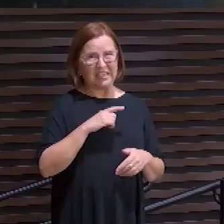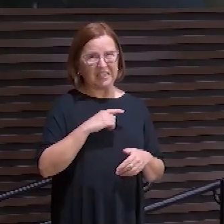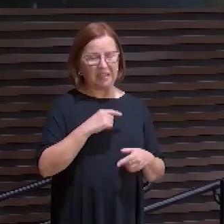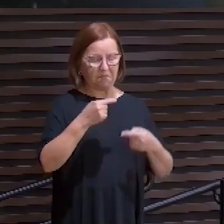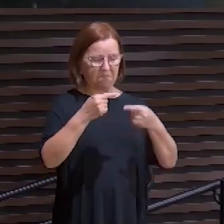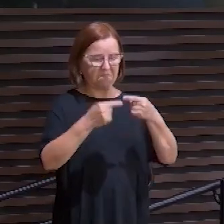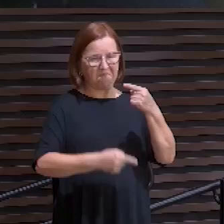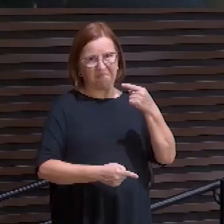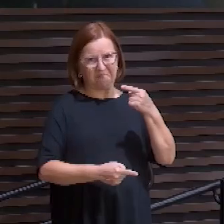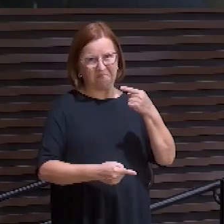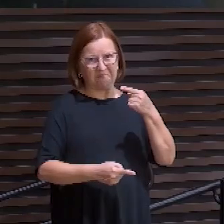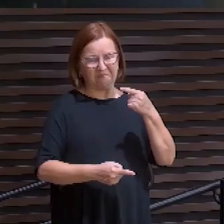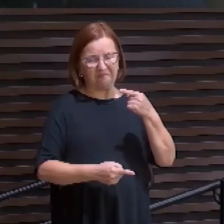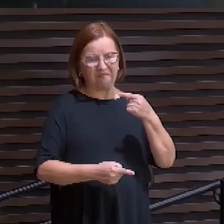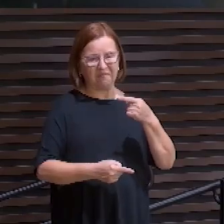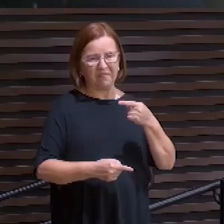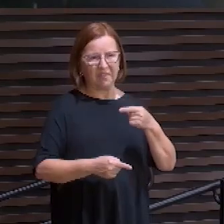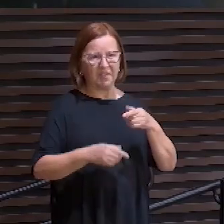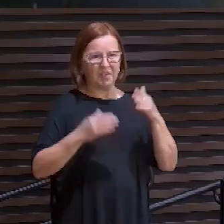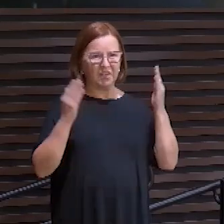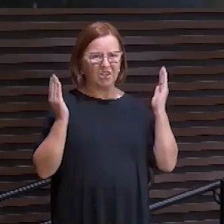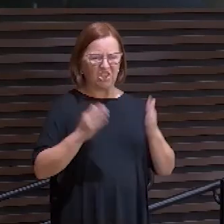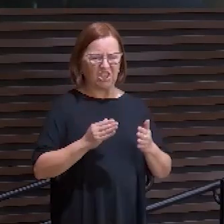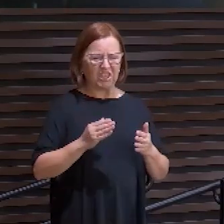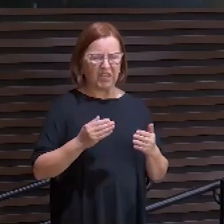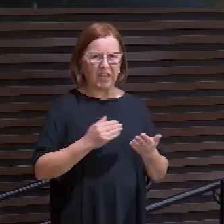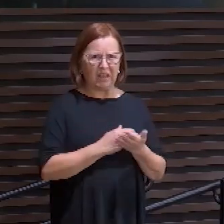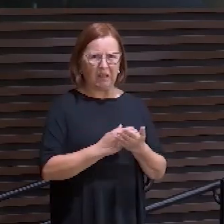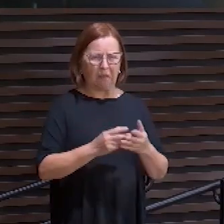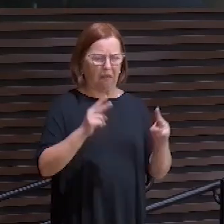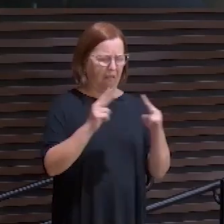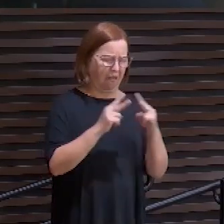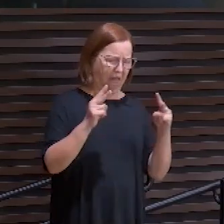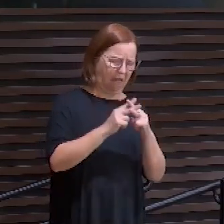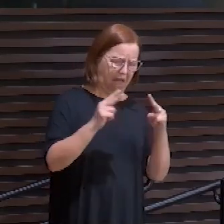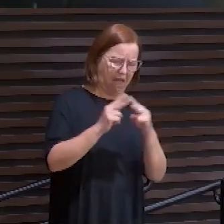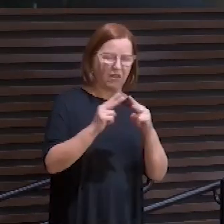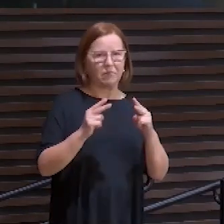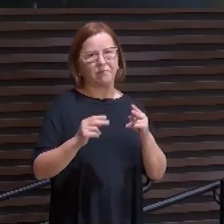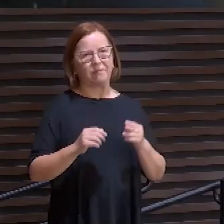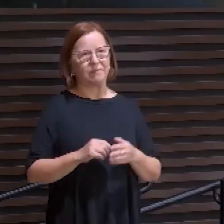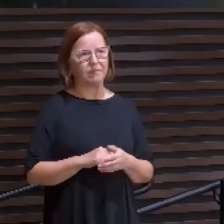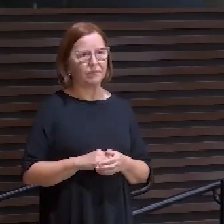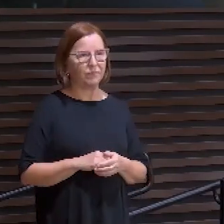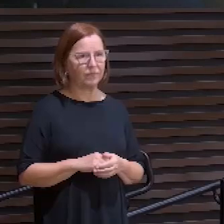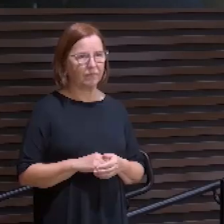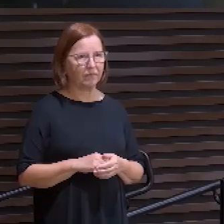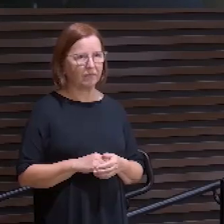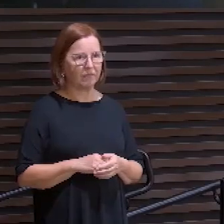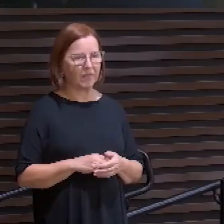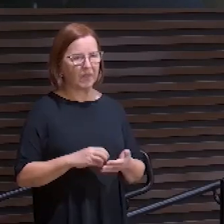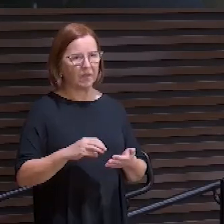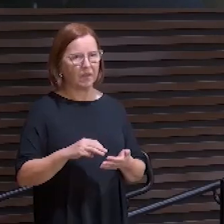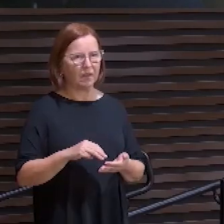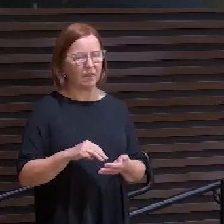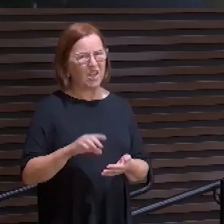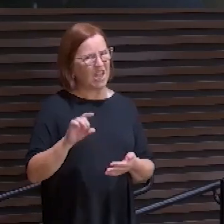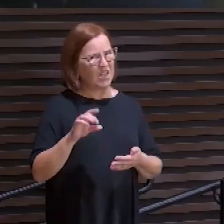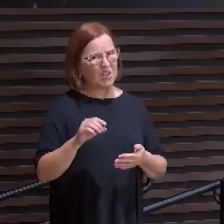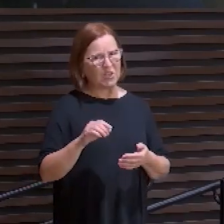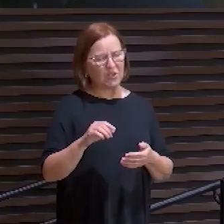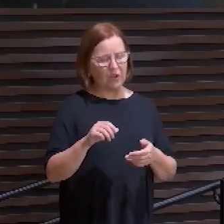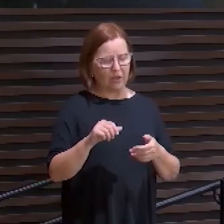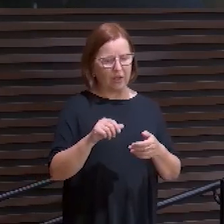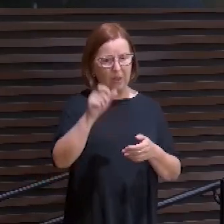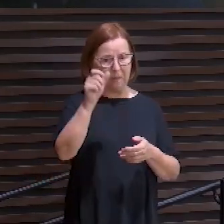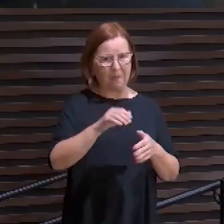ofenda o eu, logo vira um quebra-pau nos relacionamentos. São meros parentes, contudo